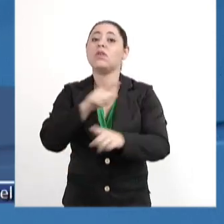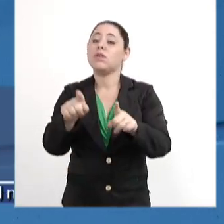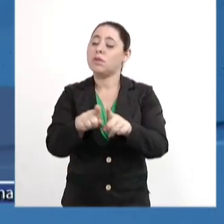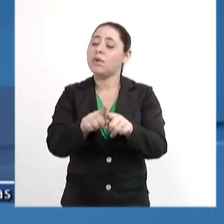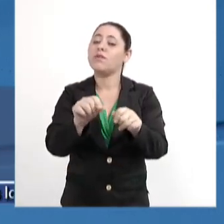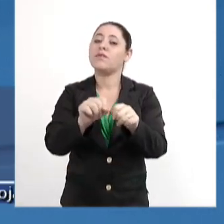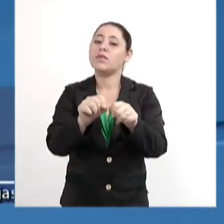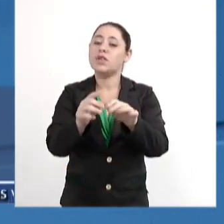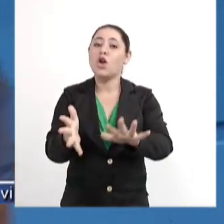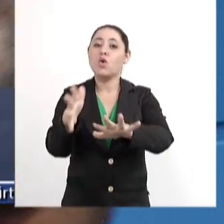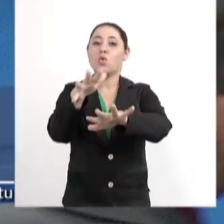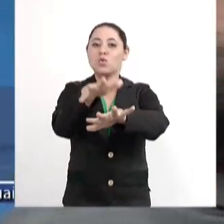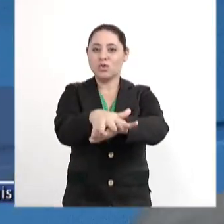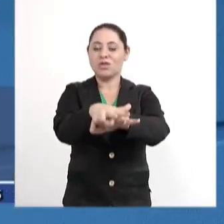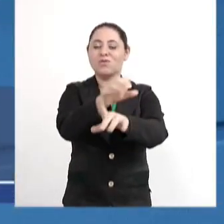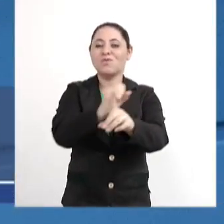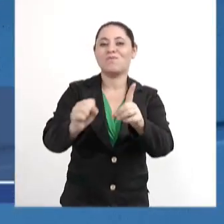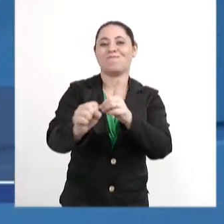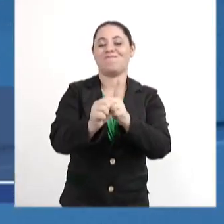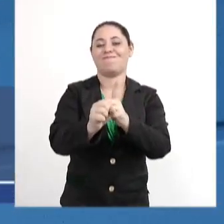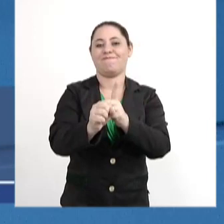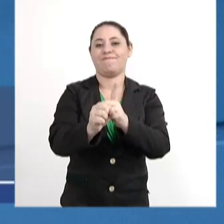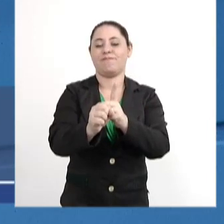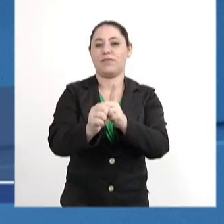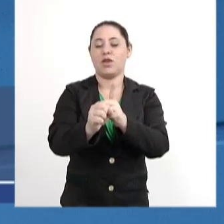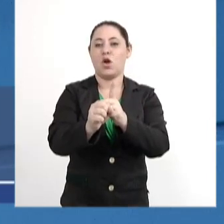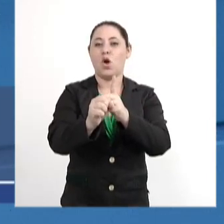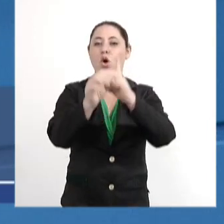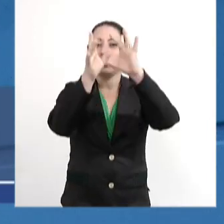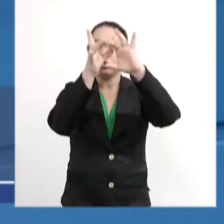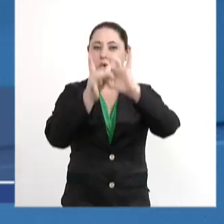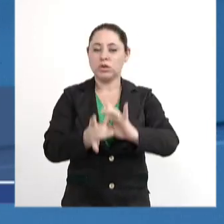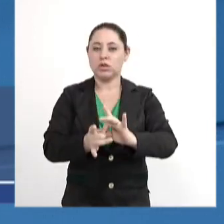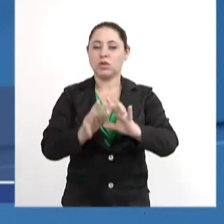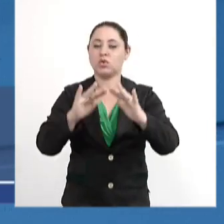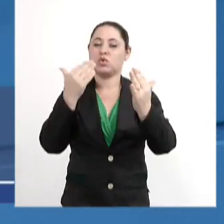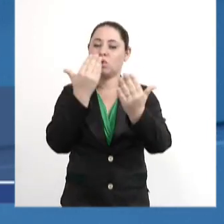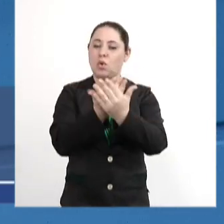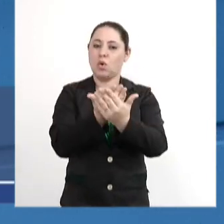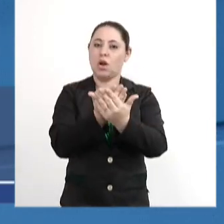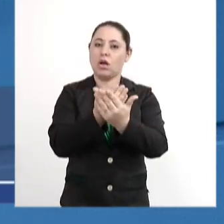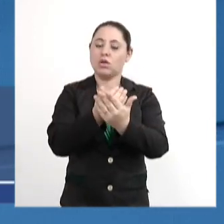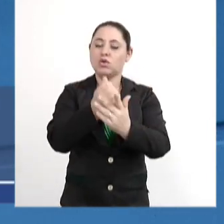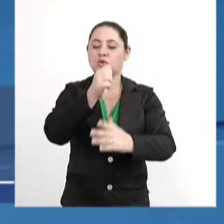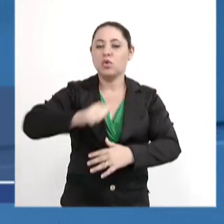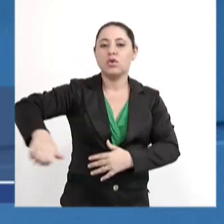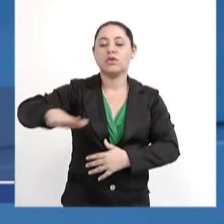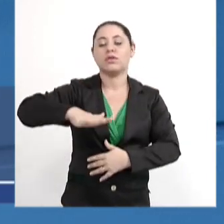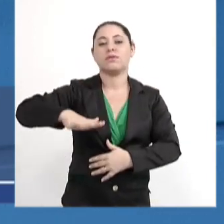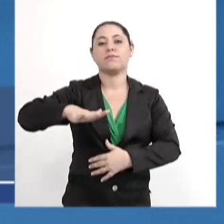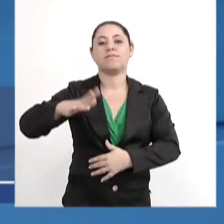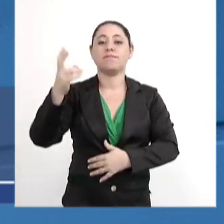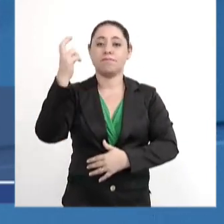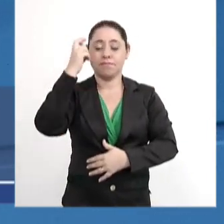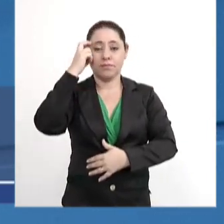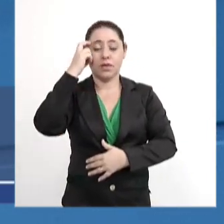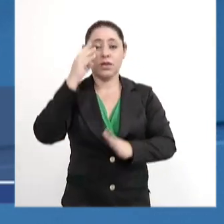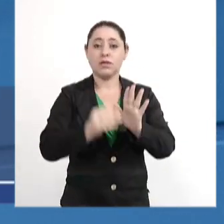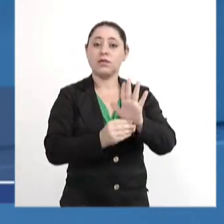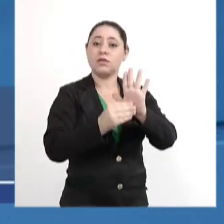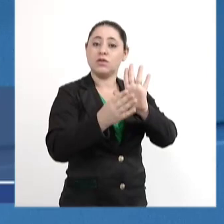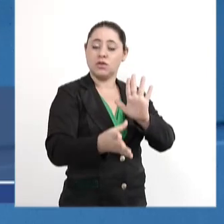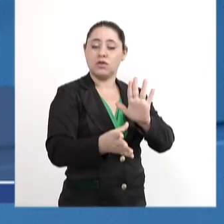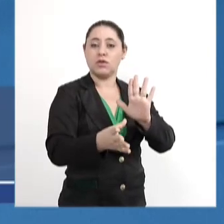inclusão social dessa parcela da sociedade, no contexto escolar, social e cultural. As indicações são as seguintes.